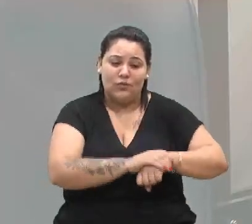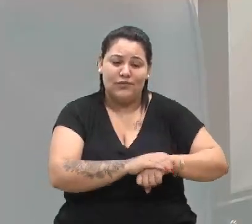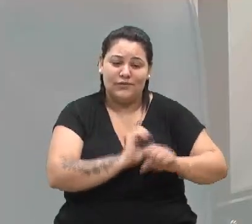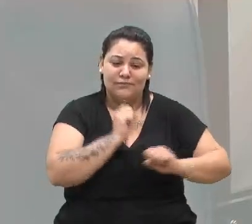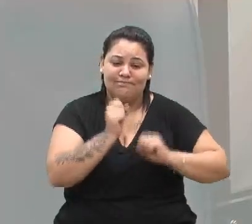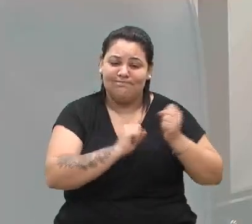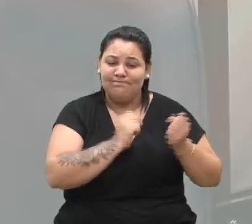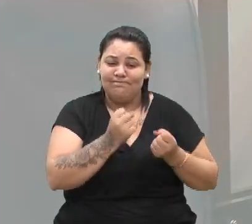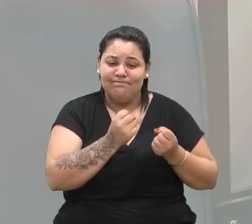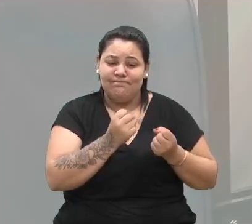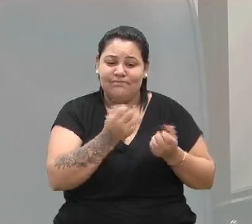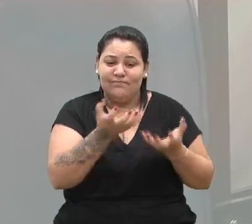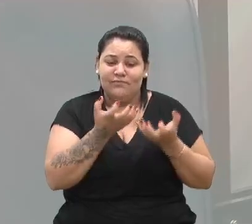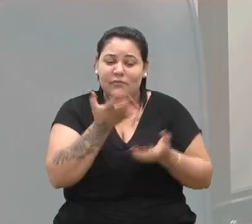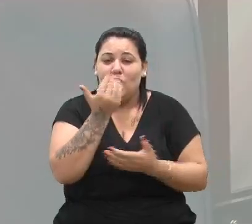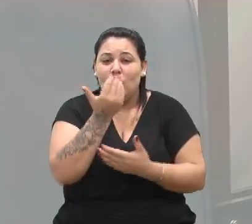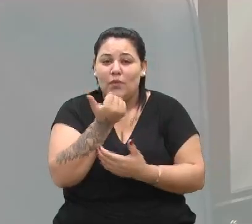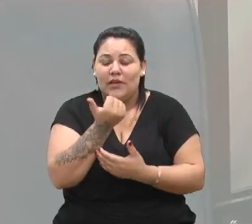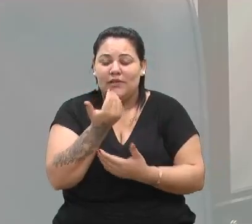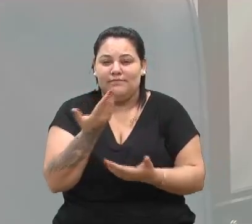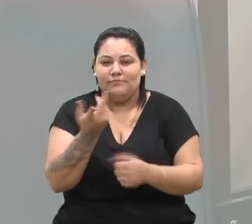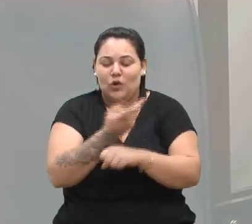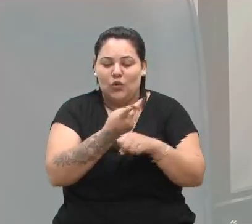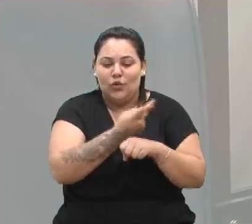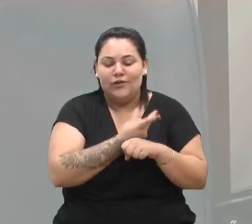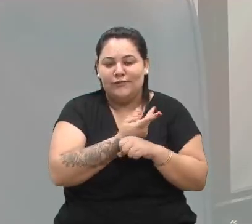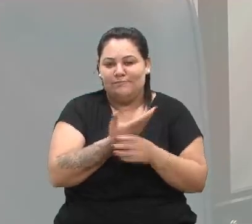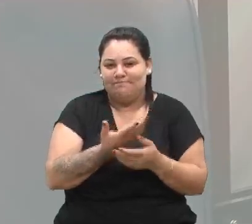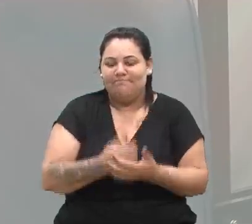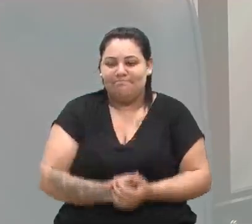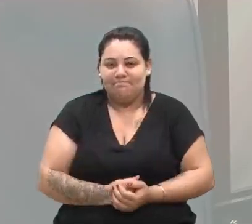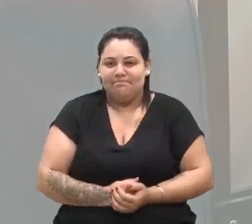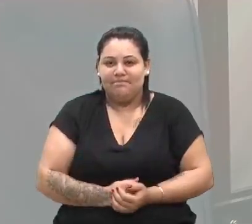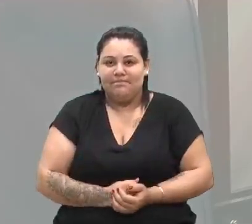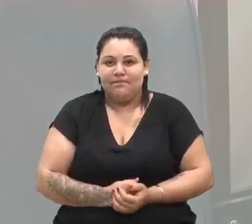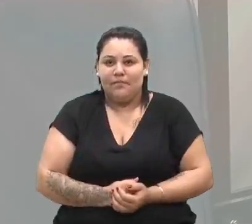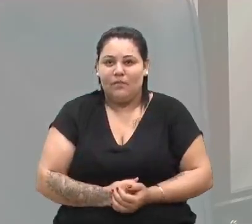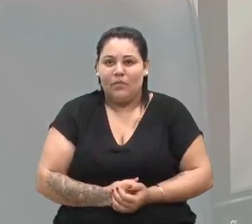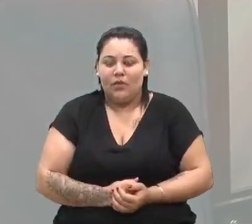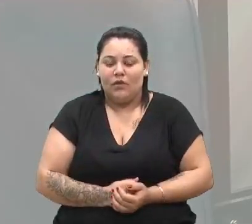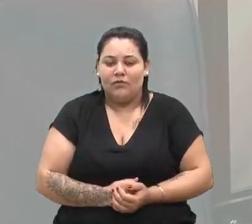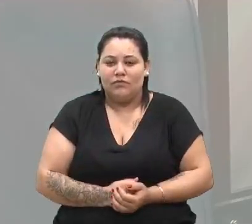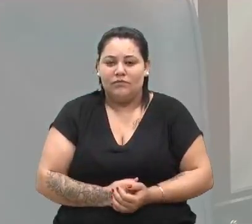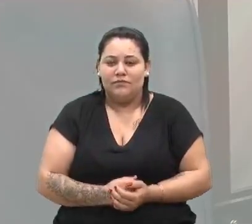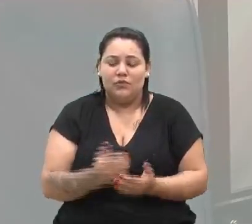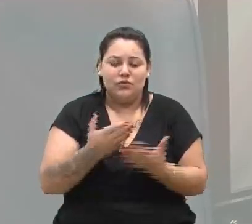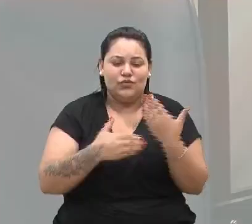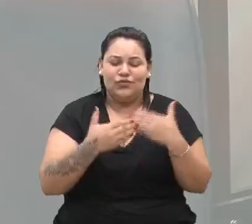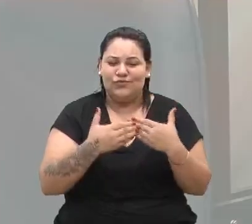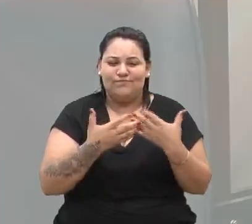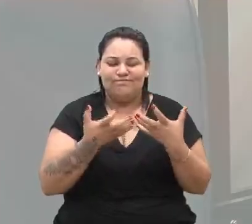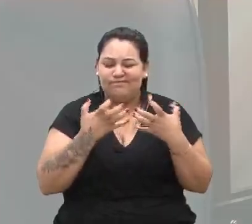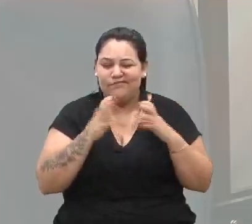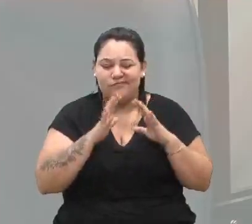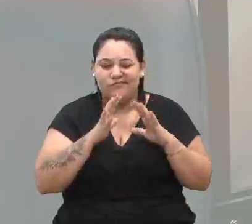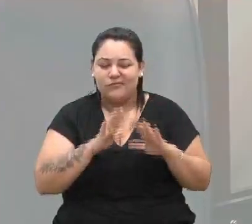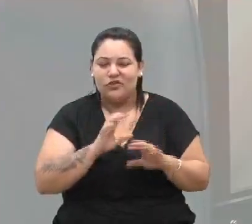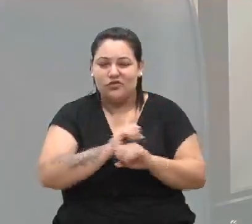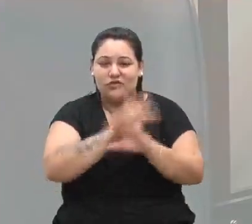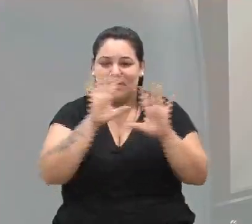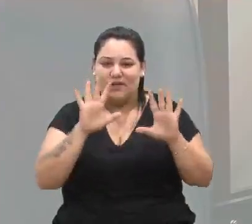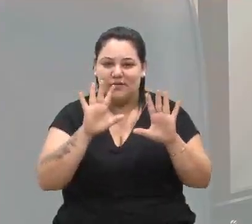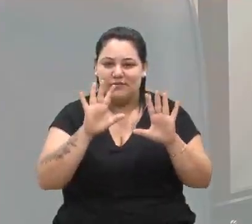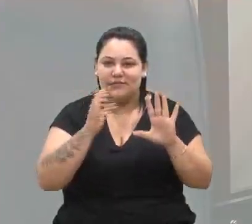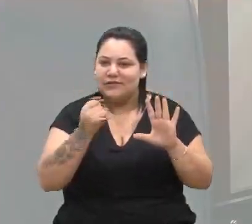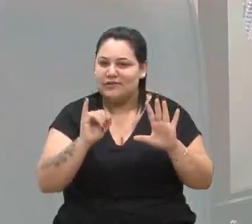desesperada atrás de um sanduíche ou algo parecido. Então tudo vem às claras, voltando de novo. Se tu